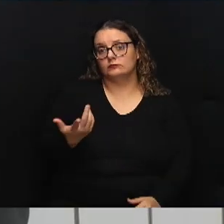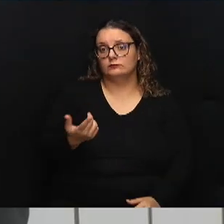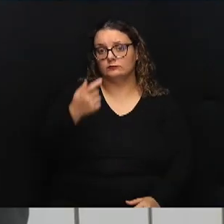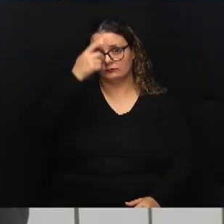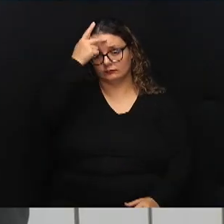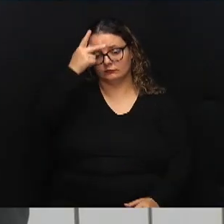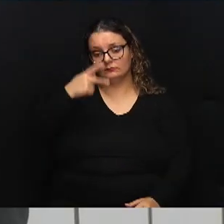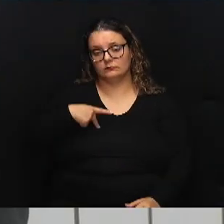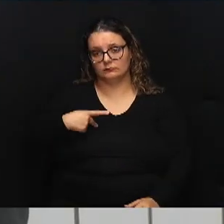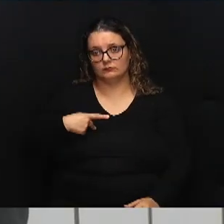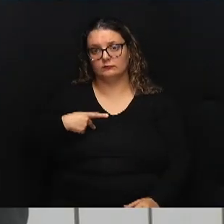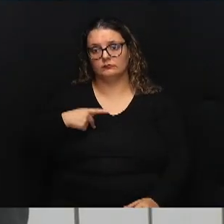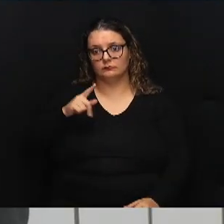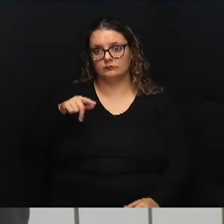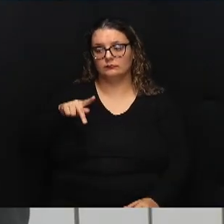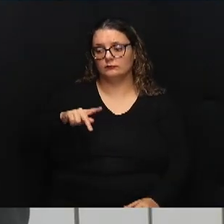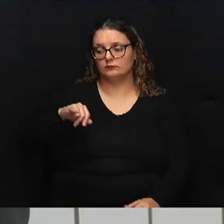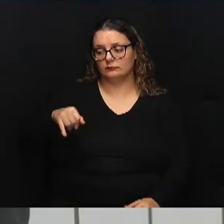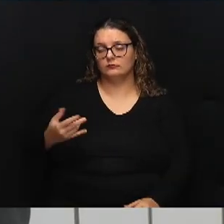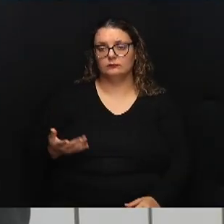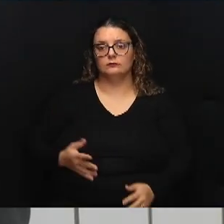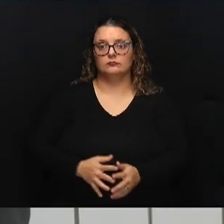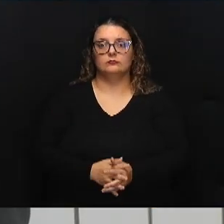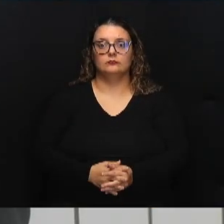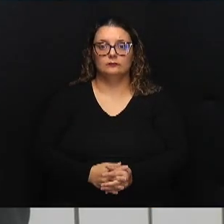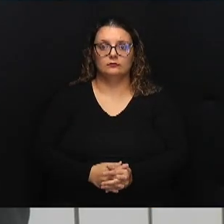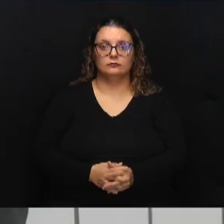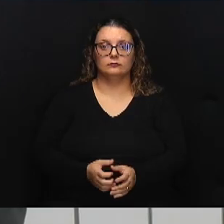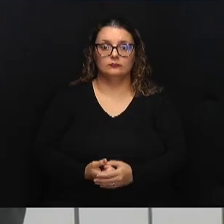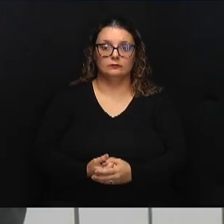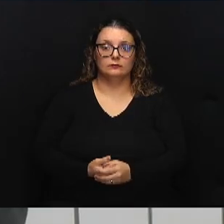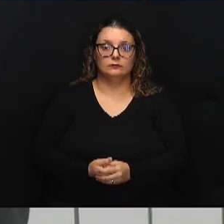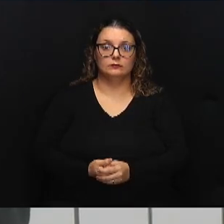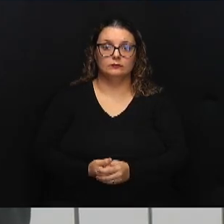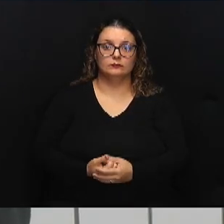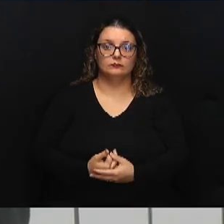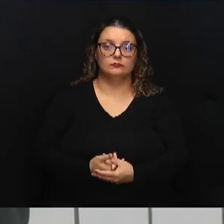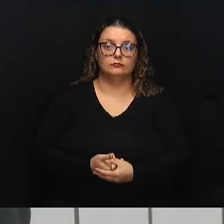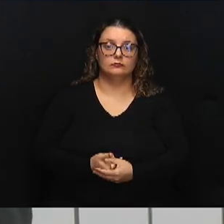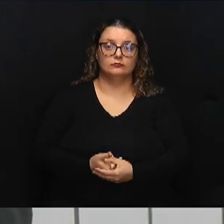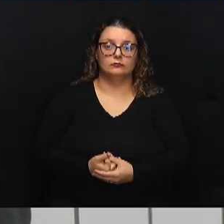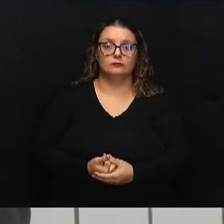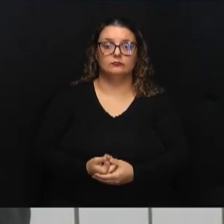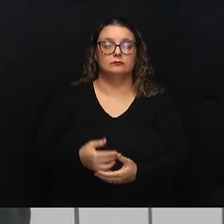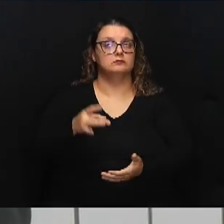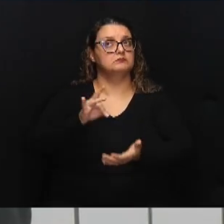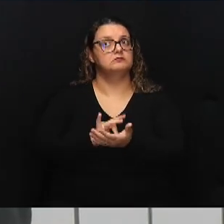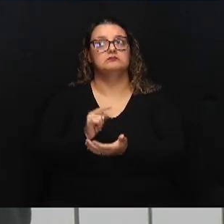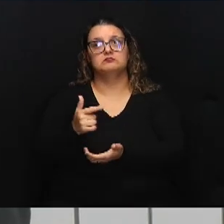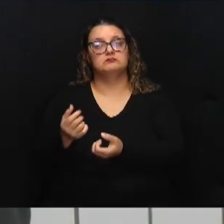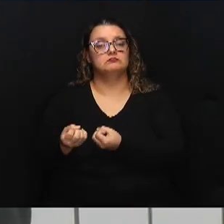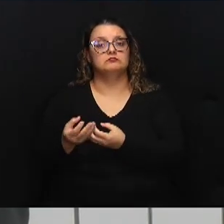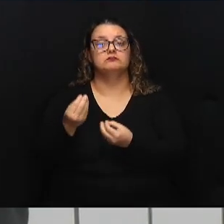empreendendo, né? São PJs, né? E realmente eu não tenho essa informação, como